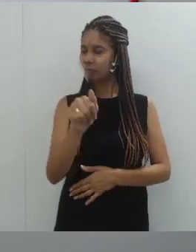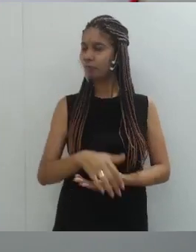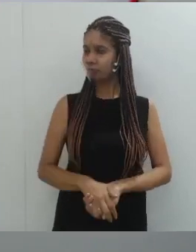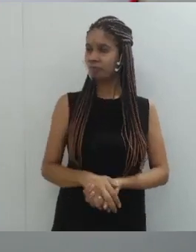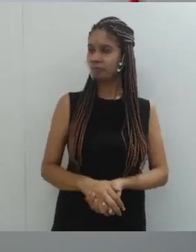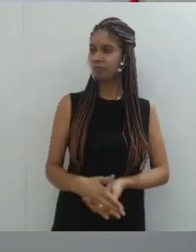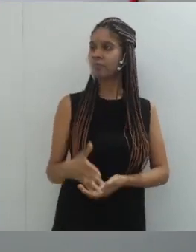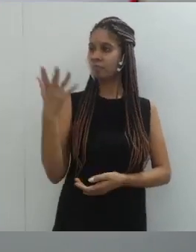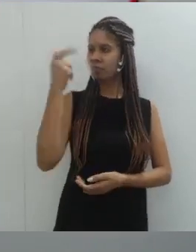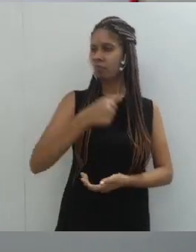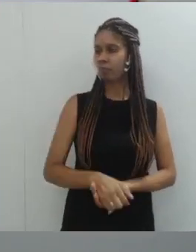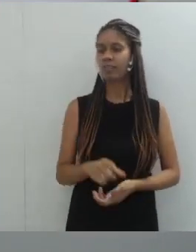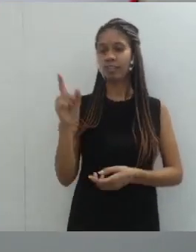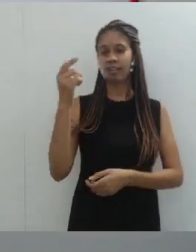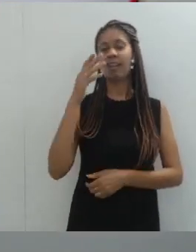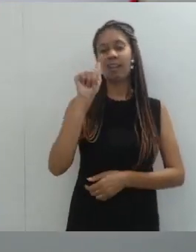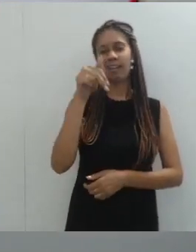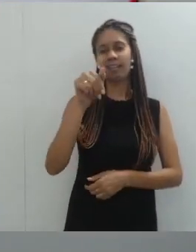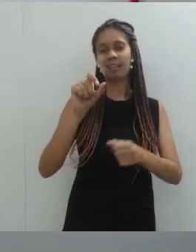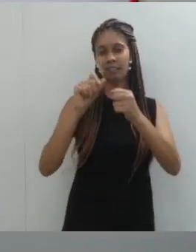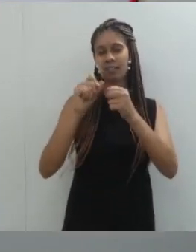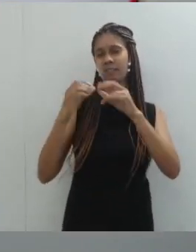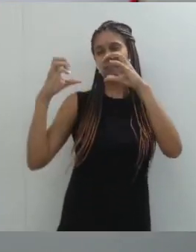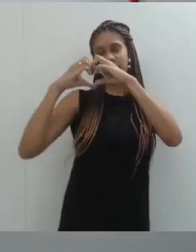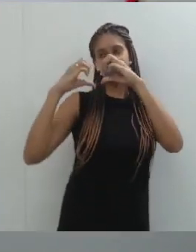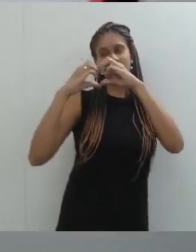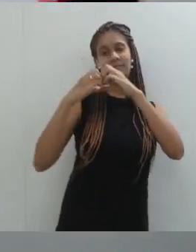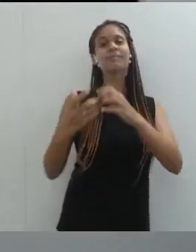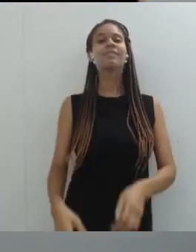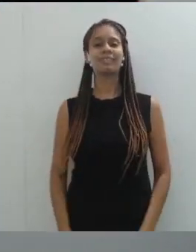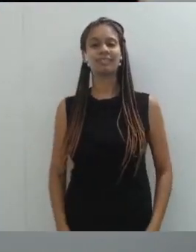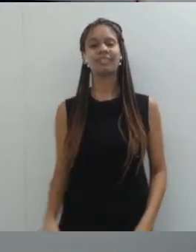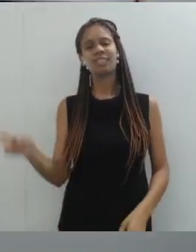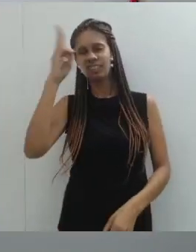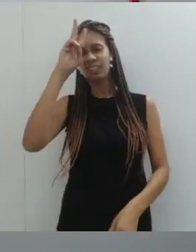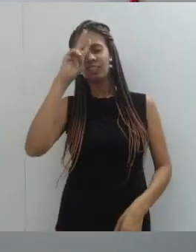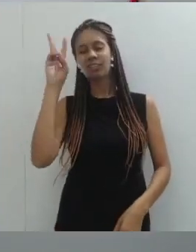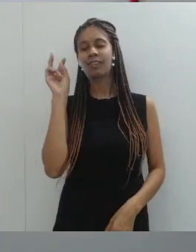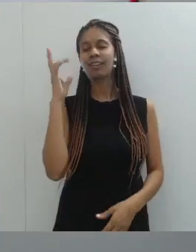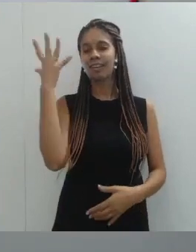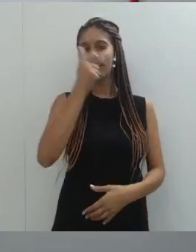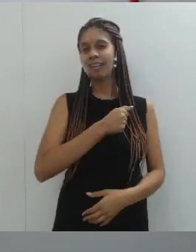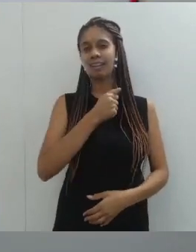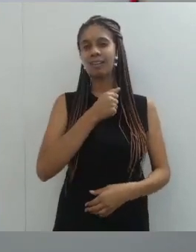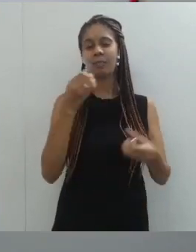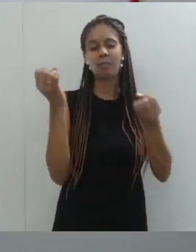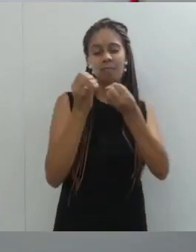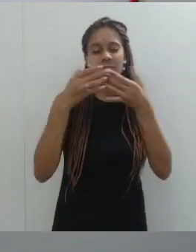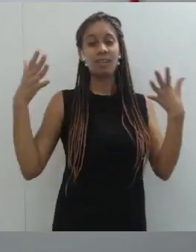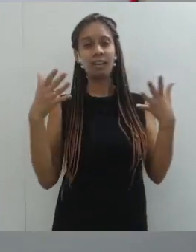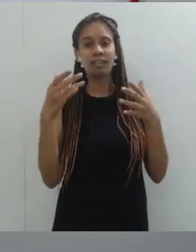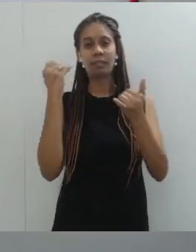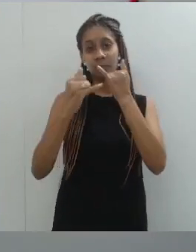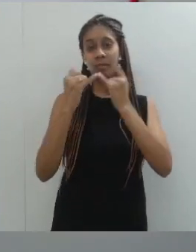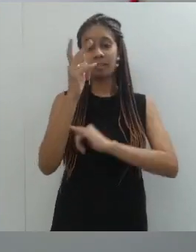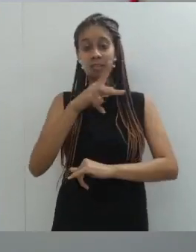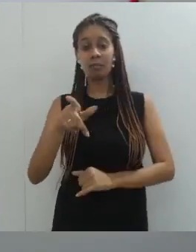não? Ana tá fazendo um coraçãozinho ali. História é lindo, gente. História é maravilhosa, tá? Tô parecendo o Luiz falando de língua